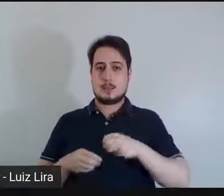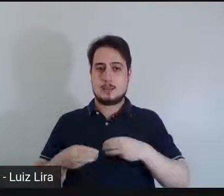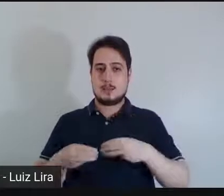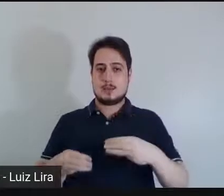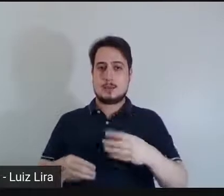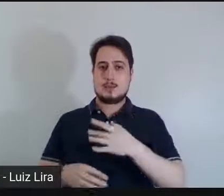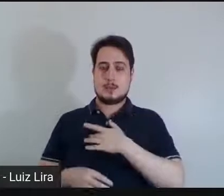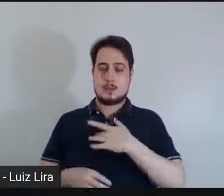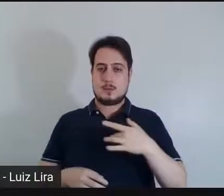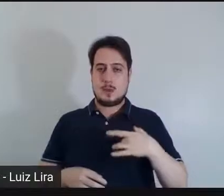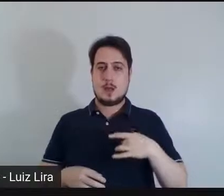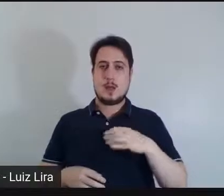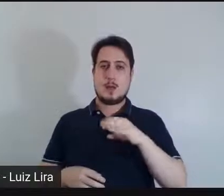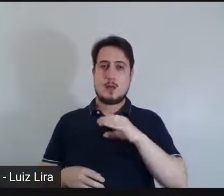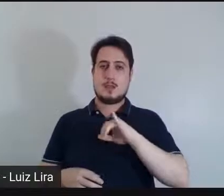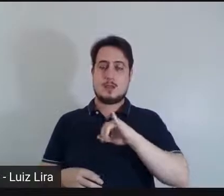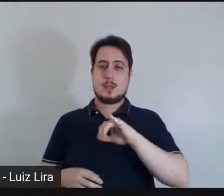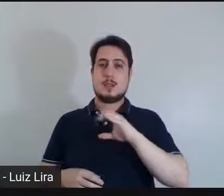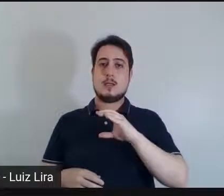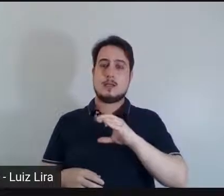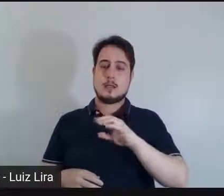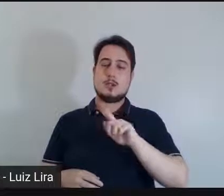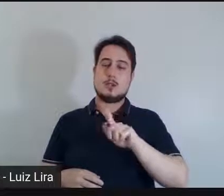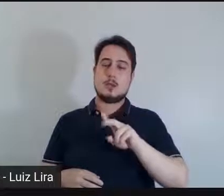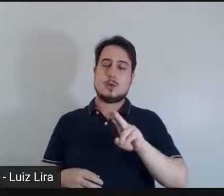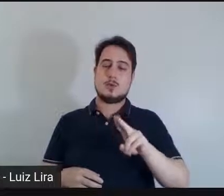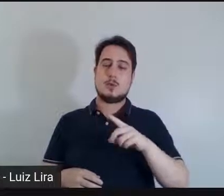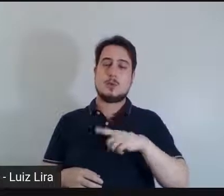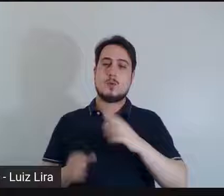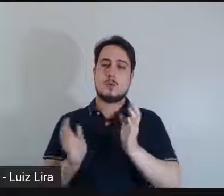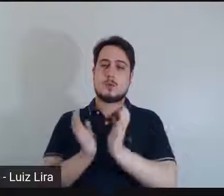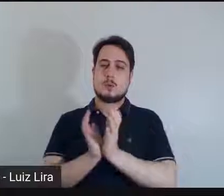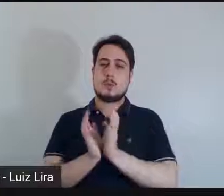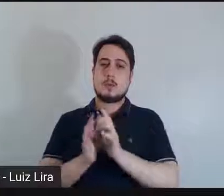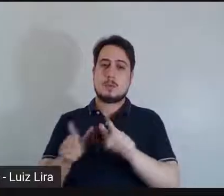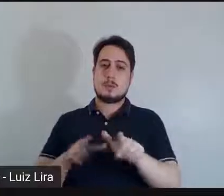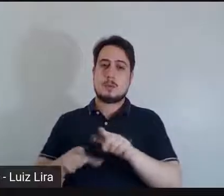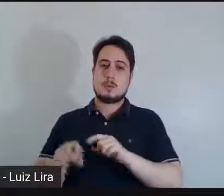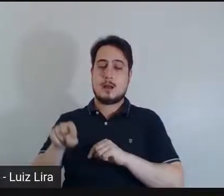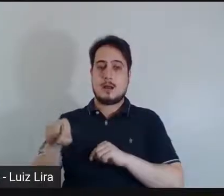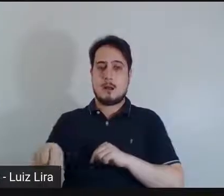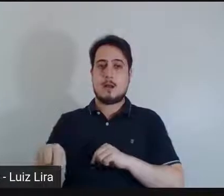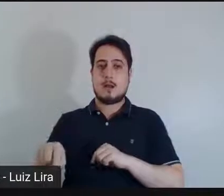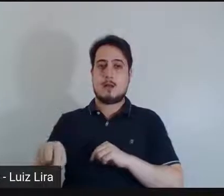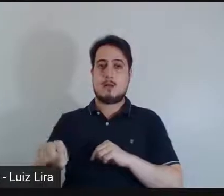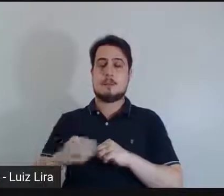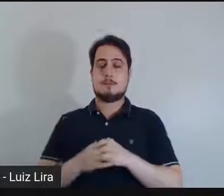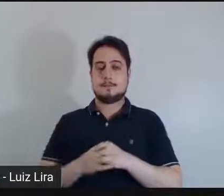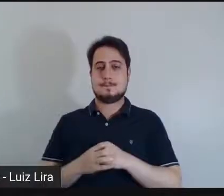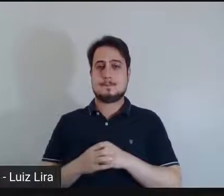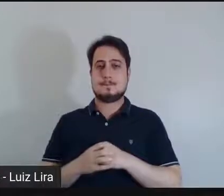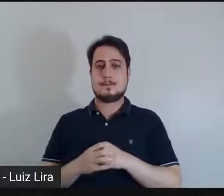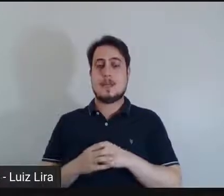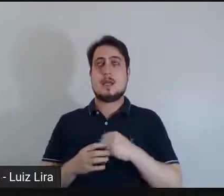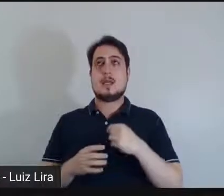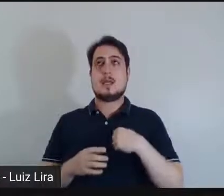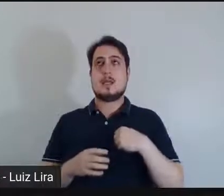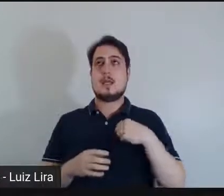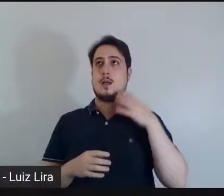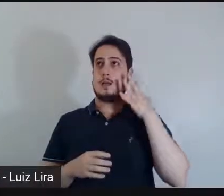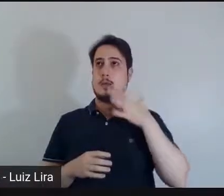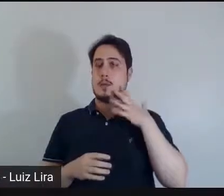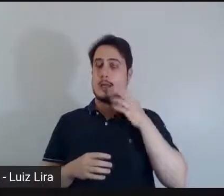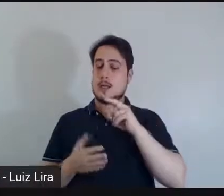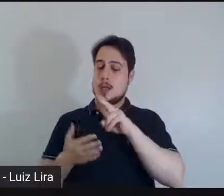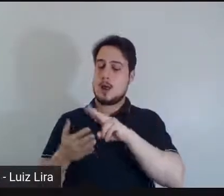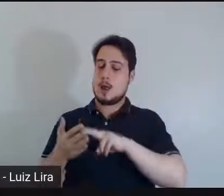estava atuando no grupo, um grupo da CGU estava atuando no Ministério da Saúde, e eu dei uma lida nos relatórios